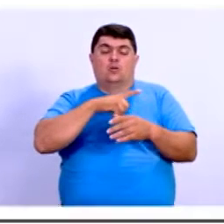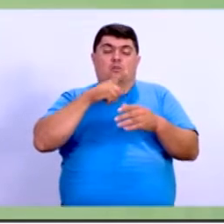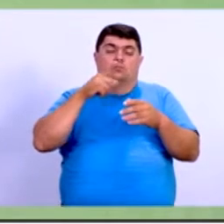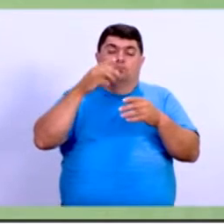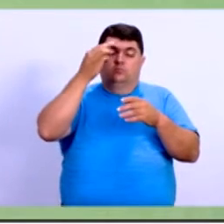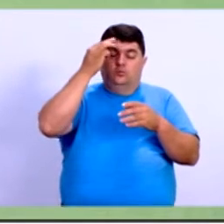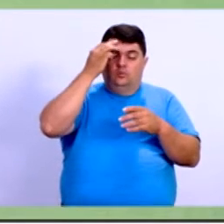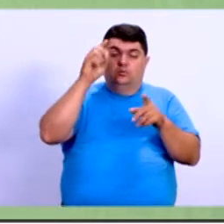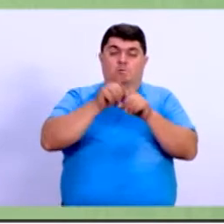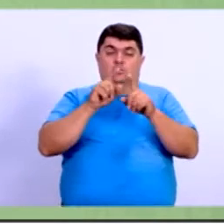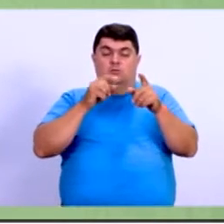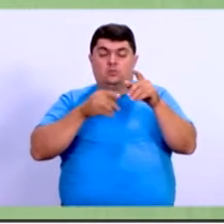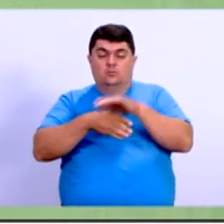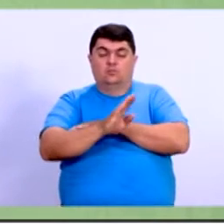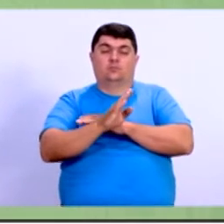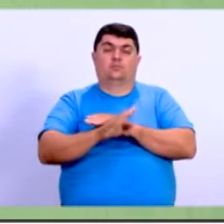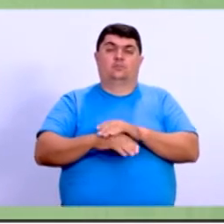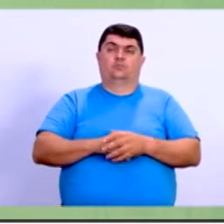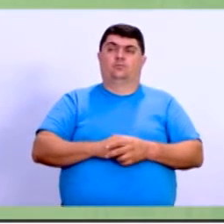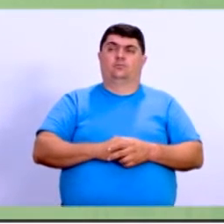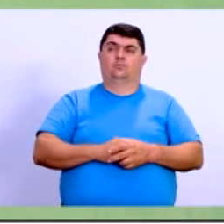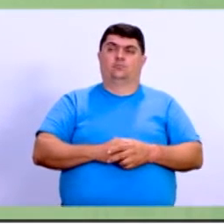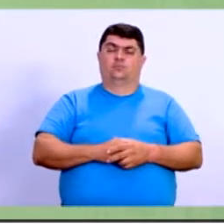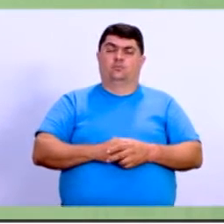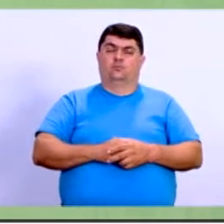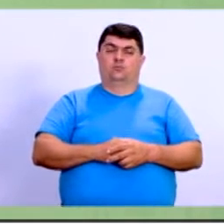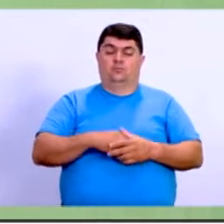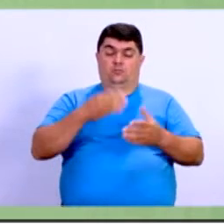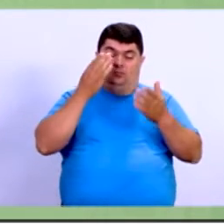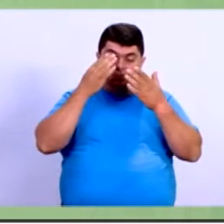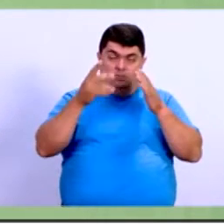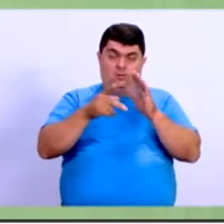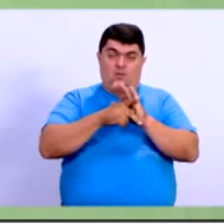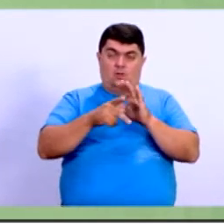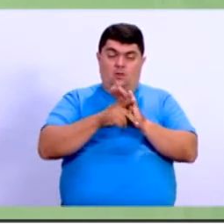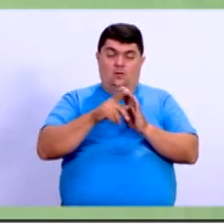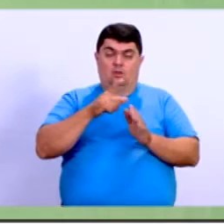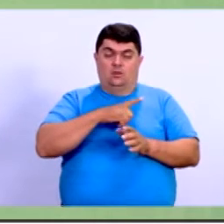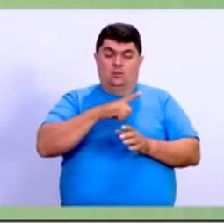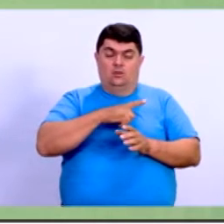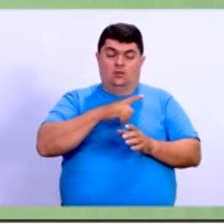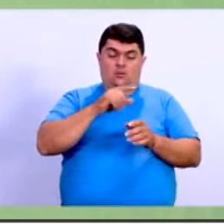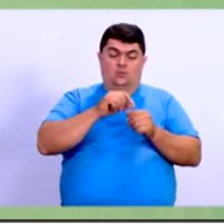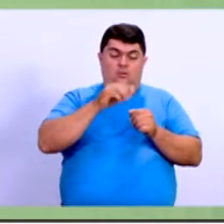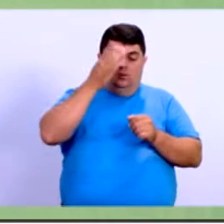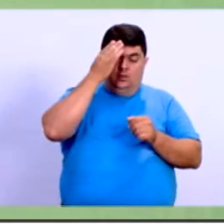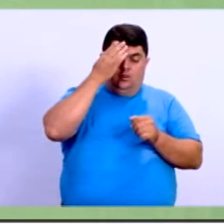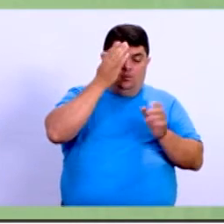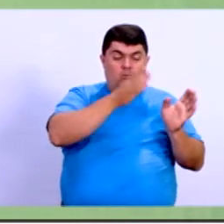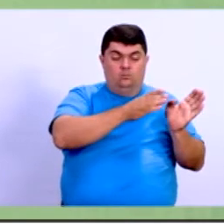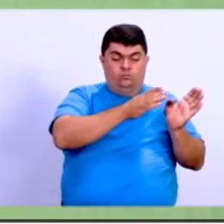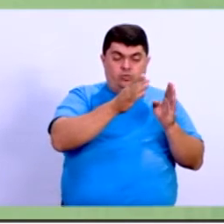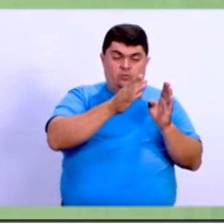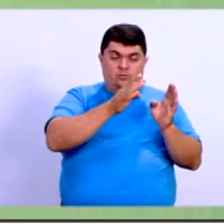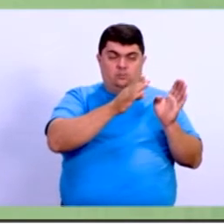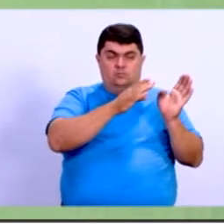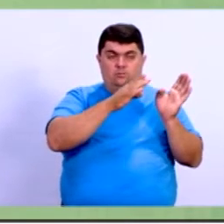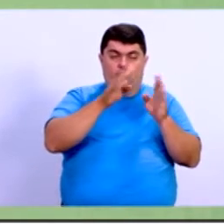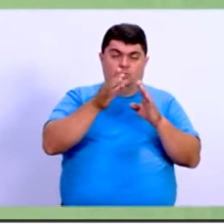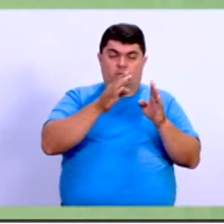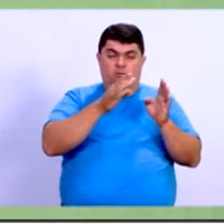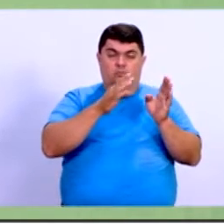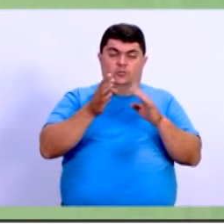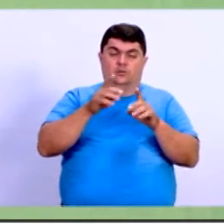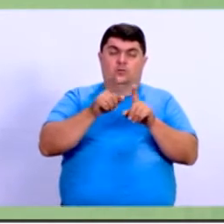deles. Na análise, eu tenho que identificar os passos do processo de análise, identificar os recursos que